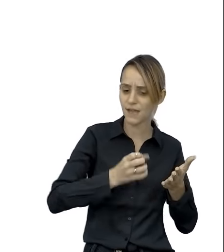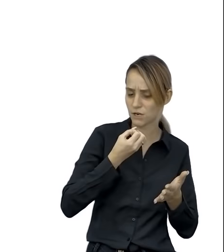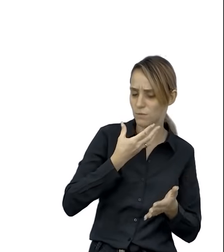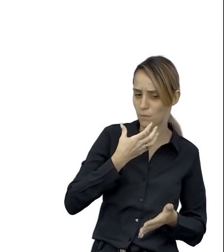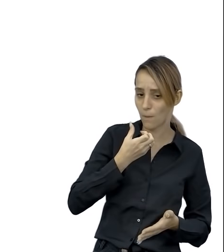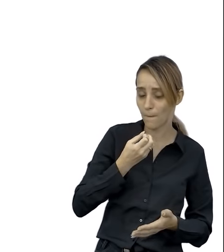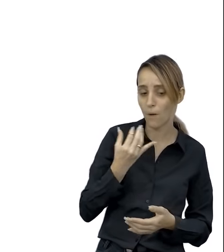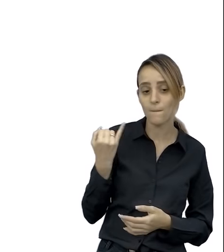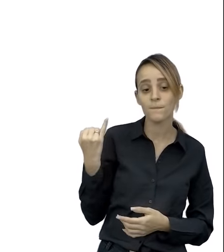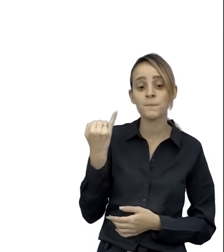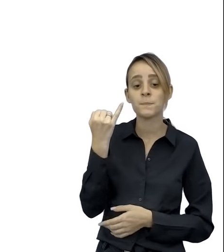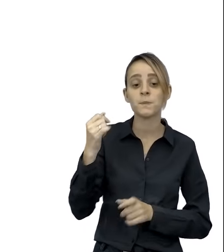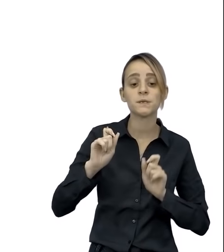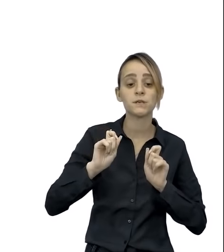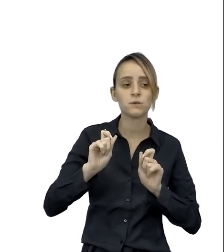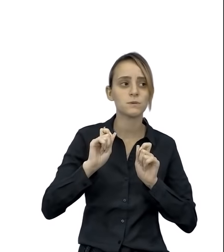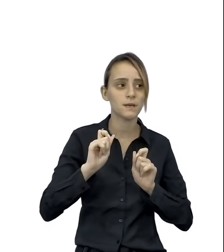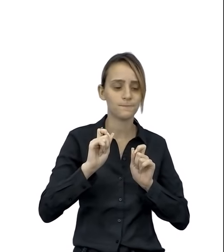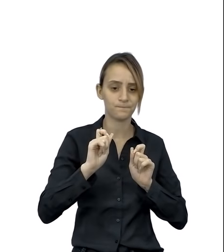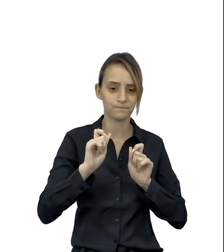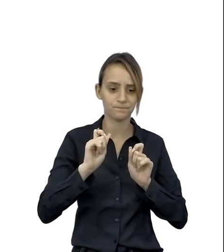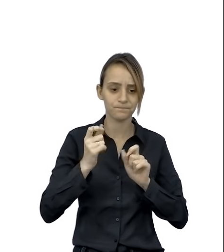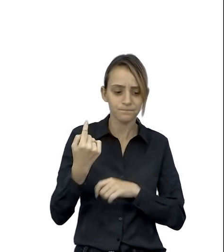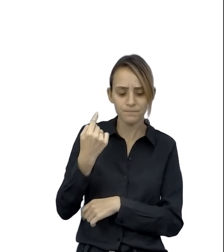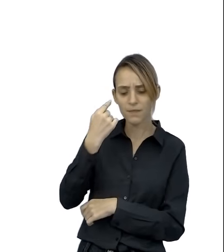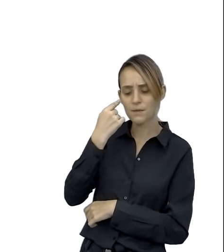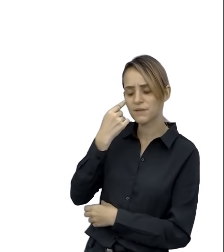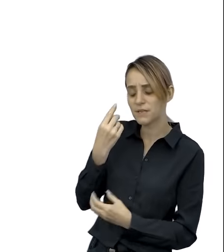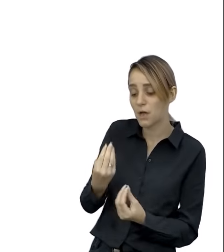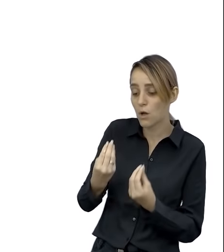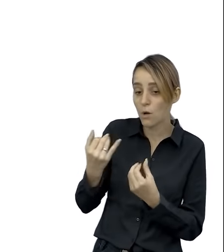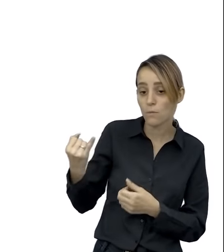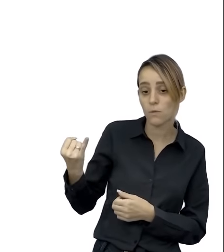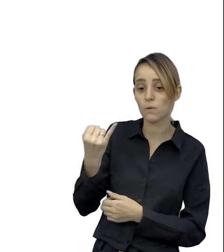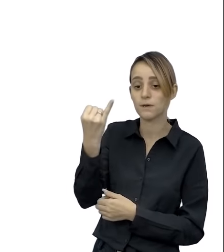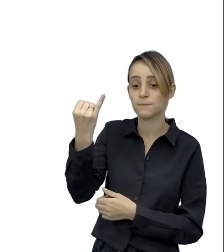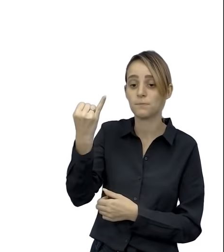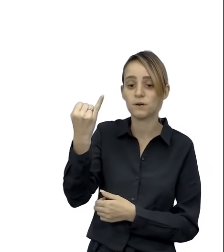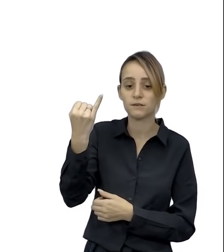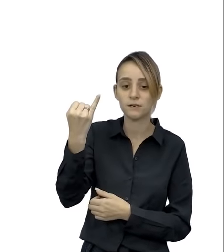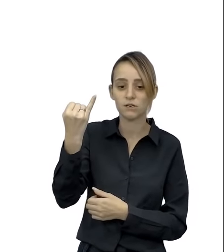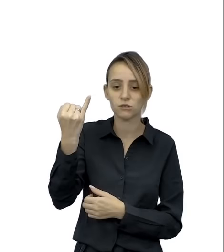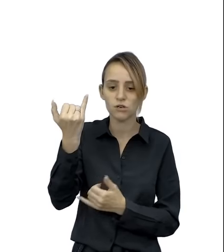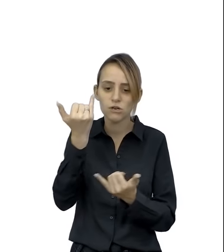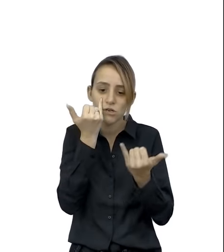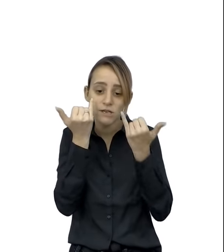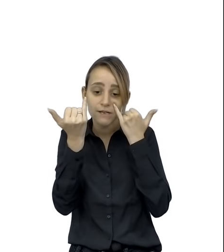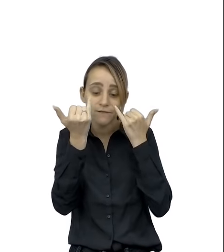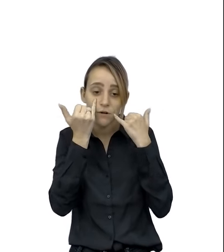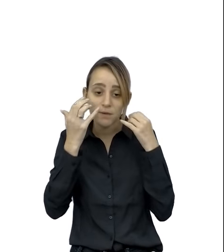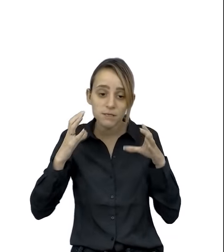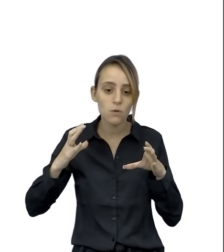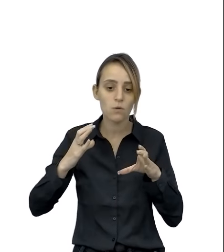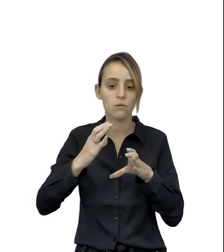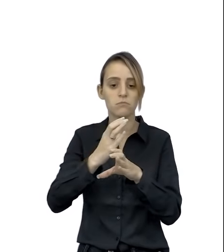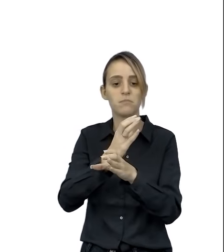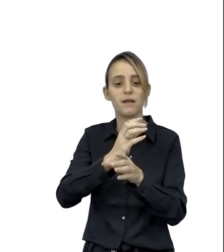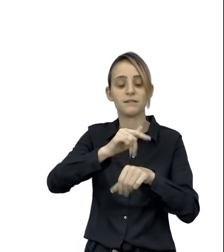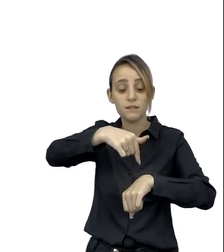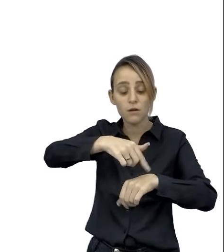é importante que a gente retome a importância, a necessidade da troca de informações durante a realização